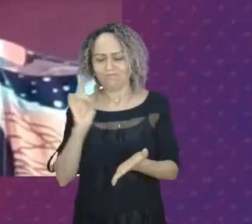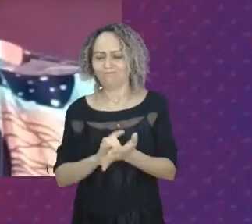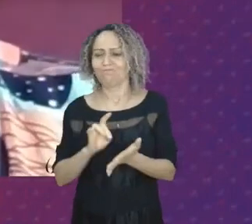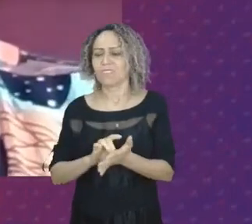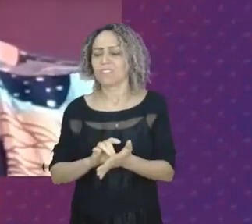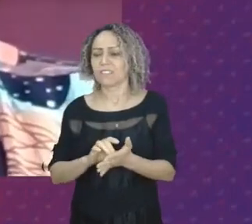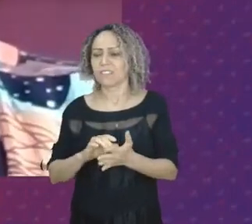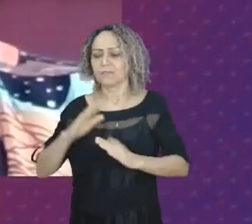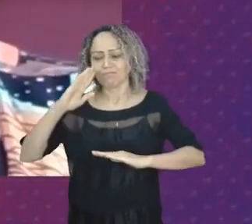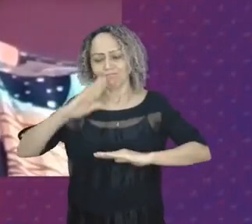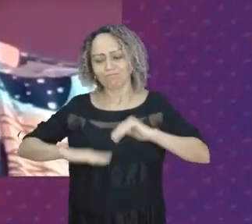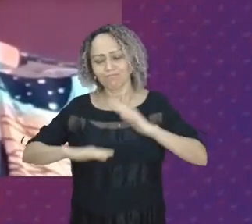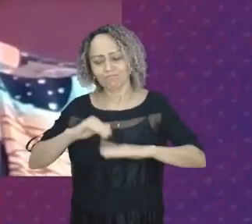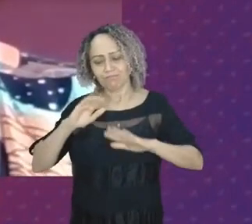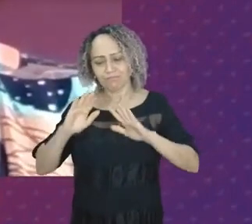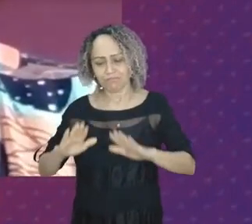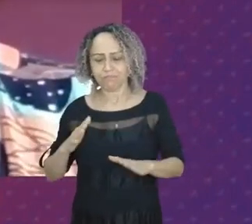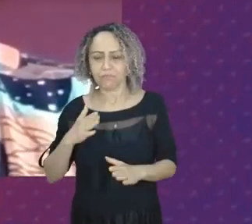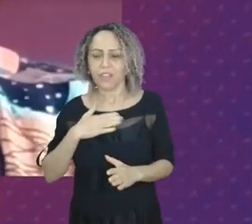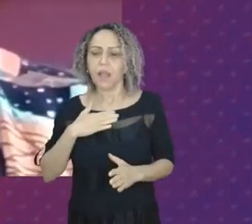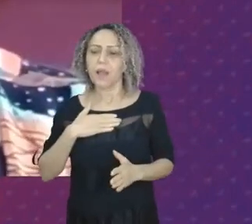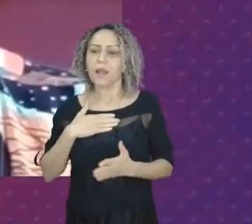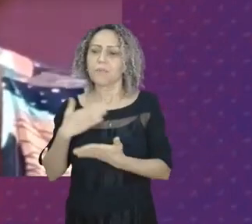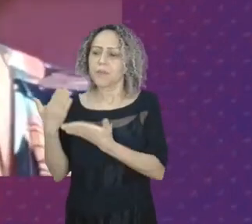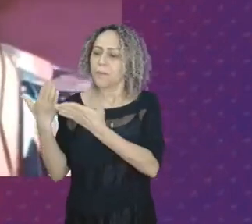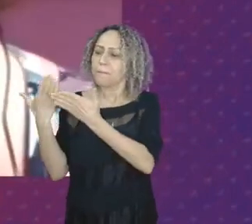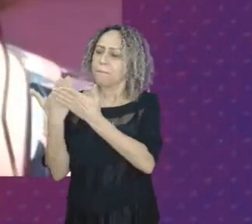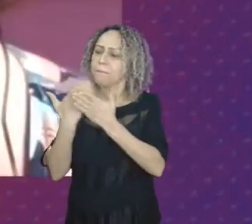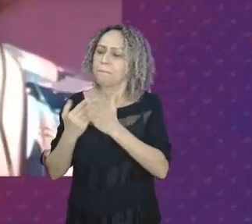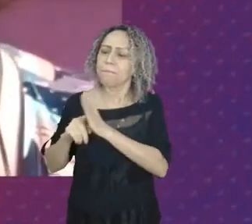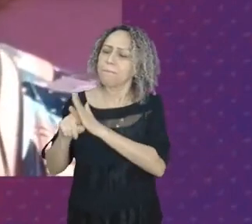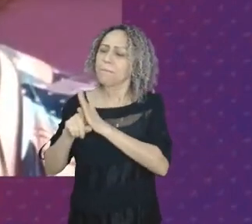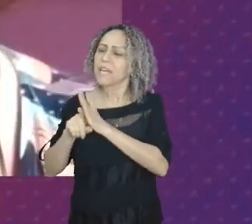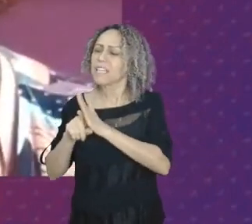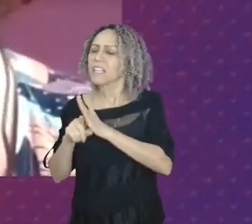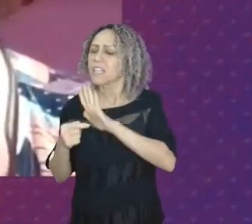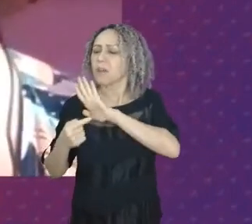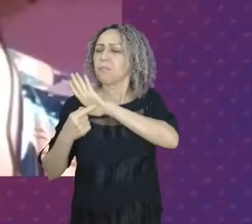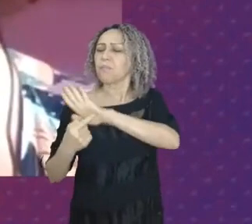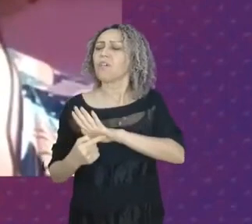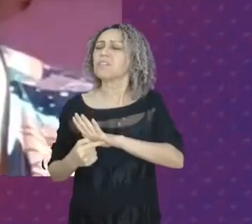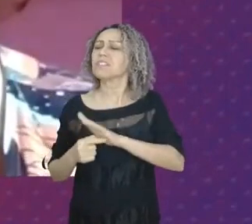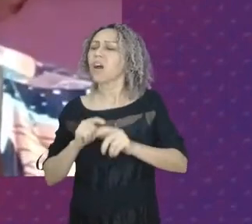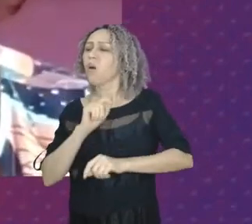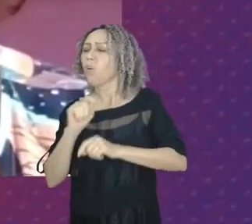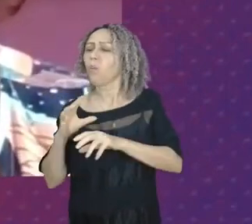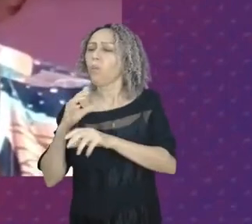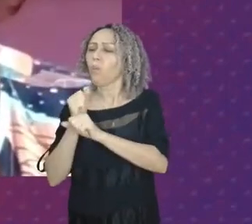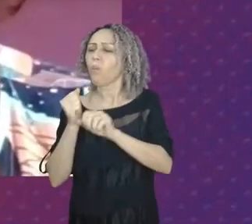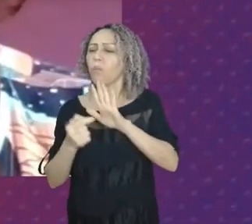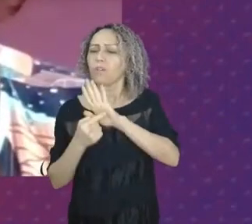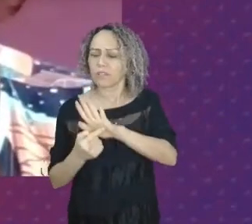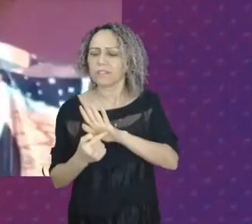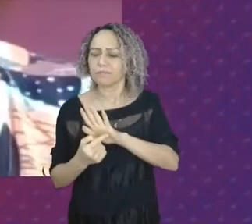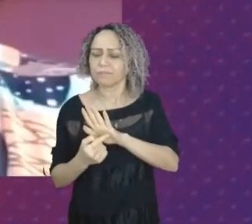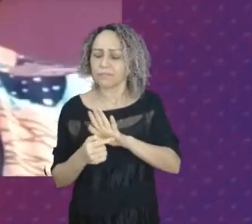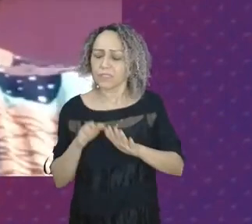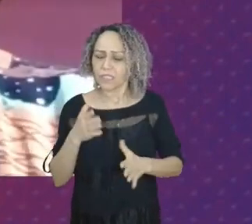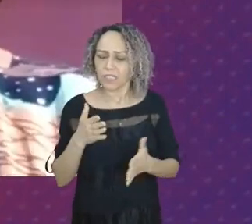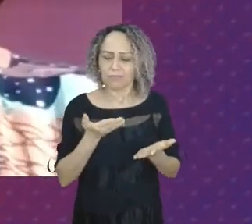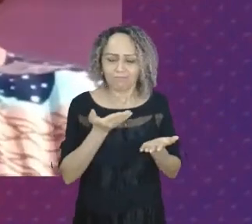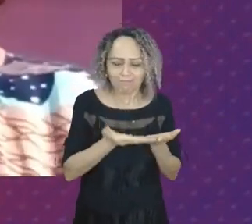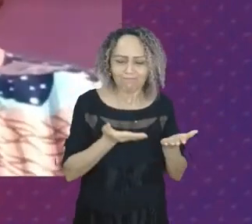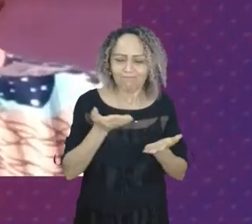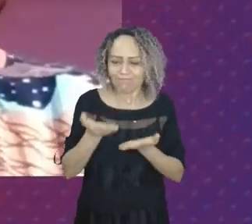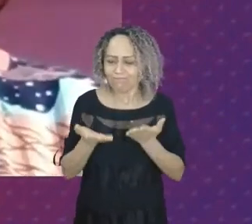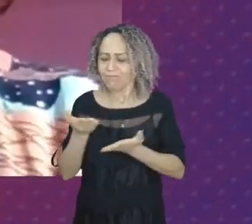aponta é que, para além de conhecer as pessoas para que elas, né, se sensibilizem, é